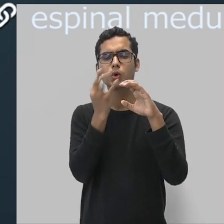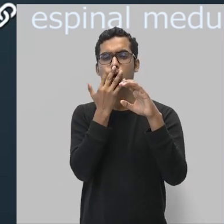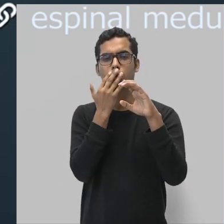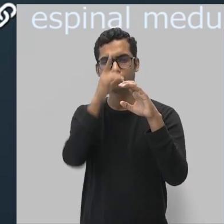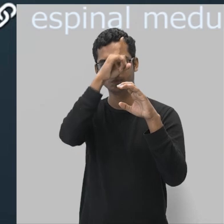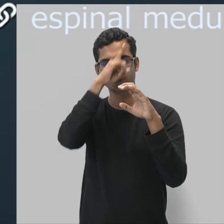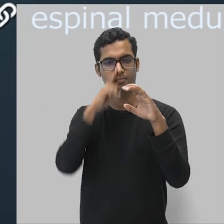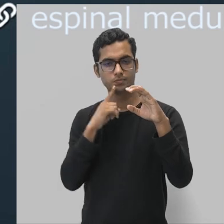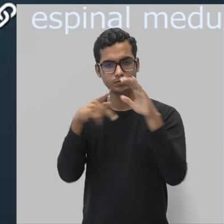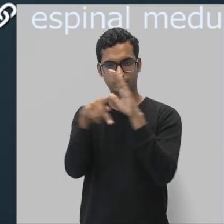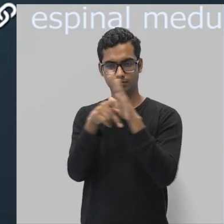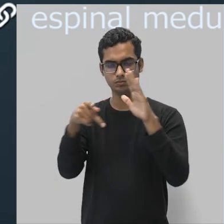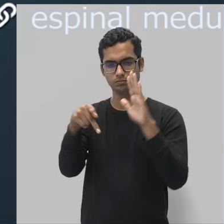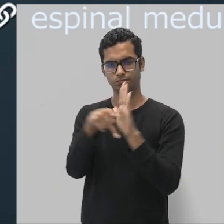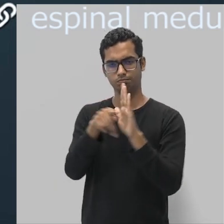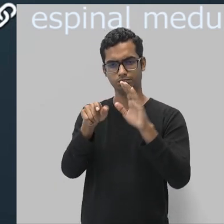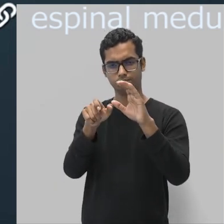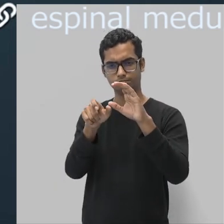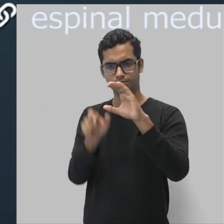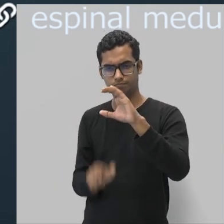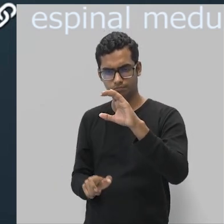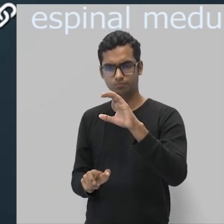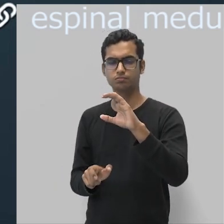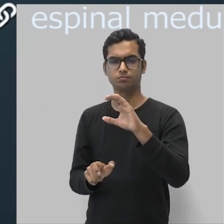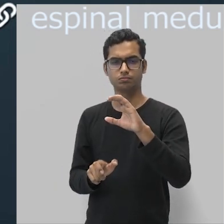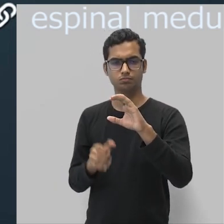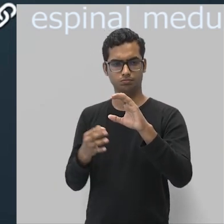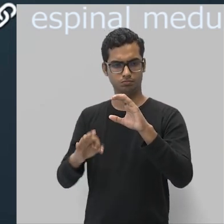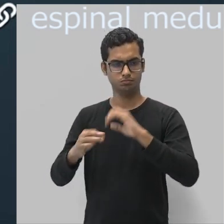aí do tronco cerebral.